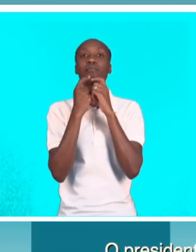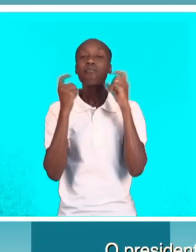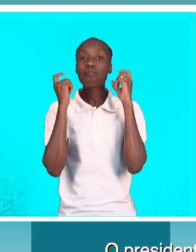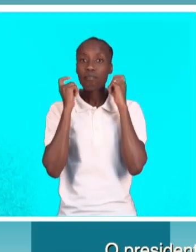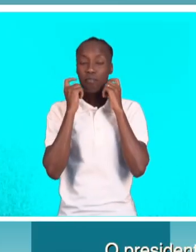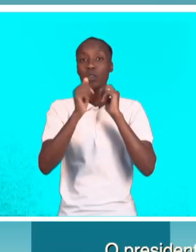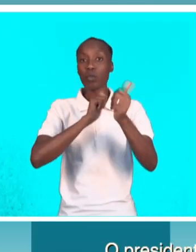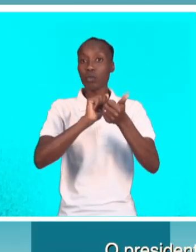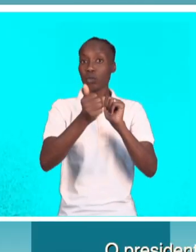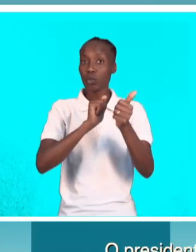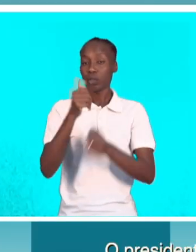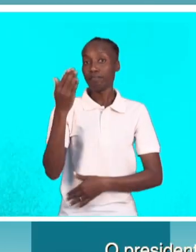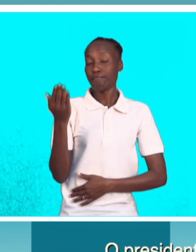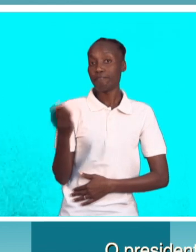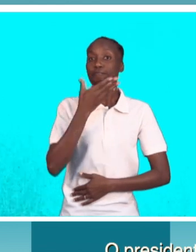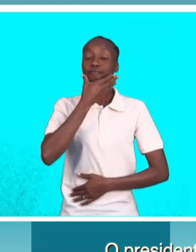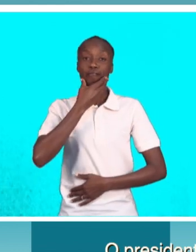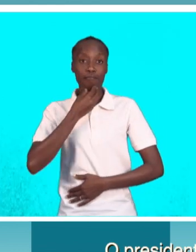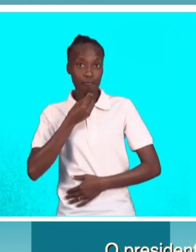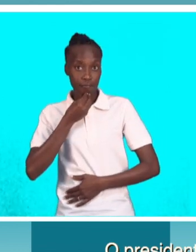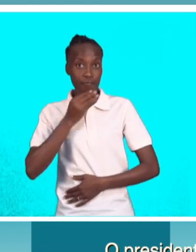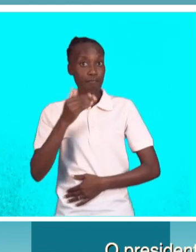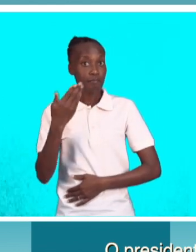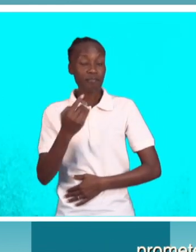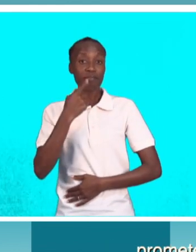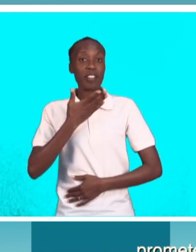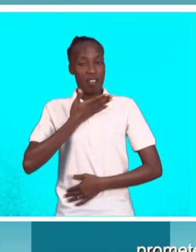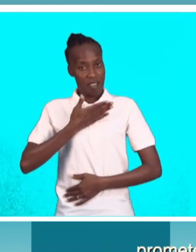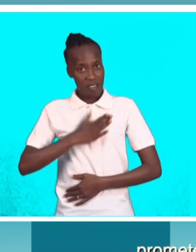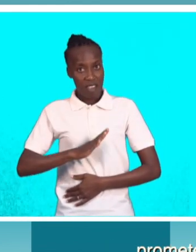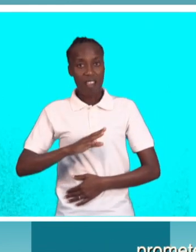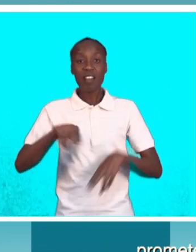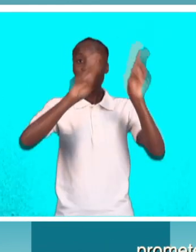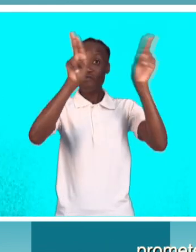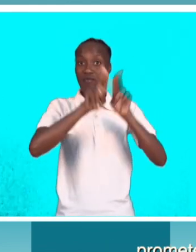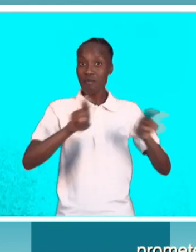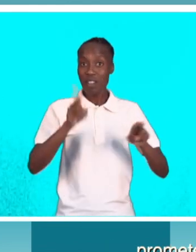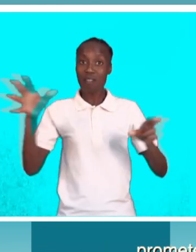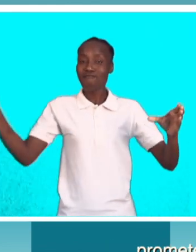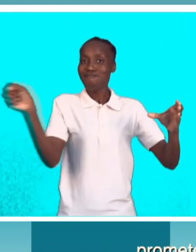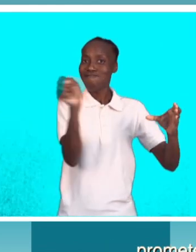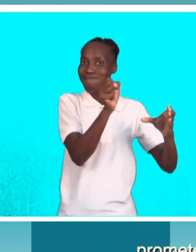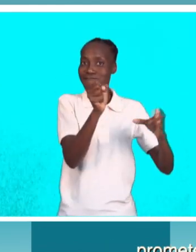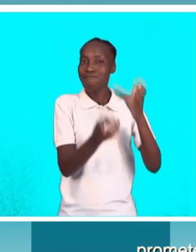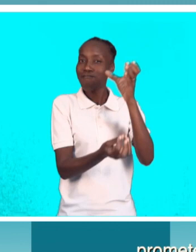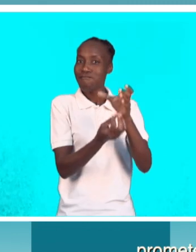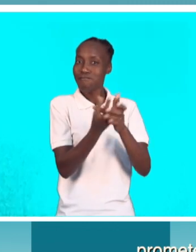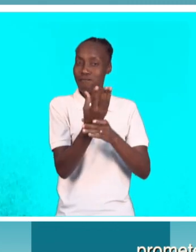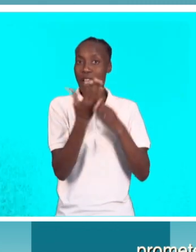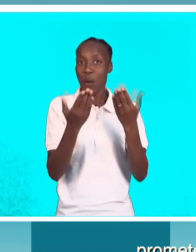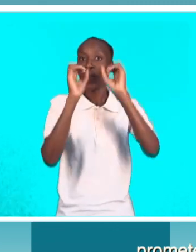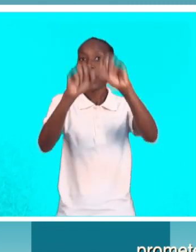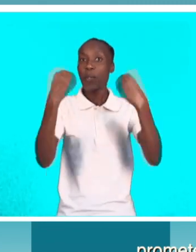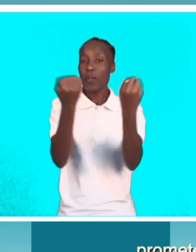Moçambicana de Imprensa Desportiva, Amide Adão Matimbe, promete internacionalizar a recém criada